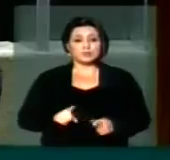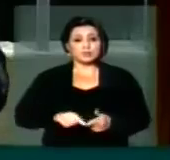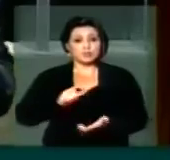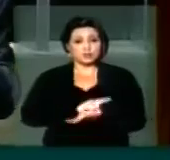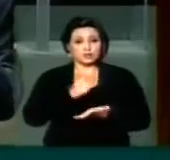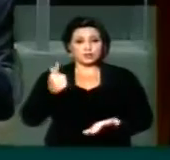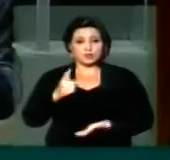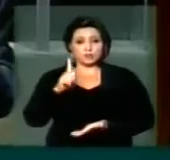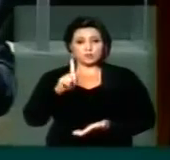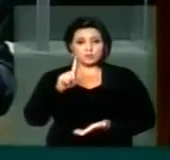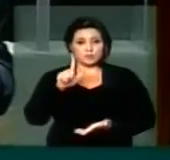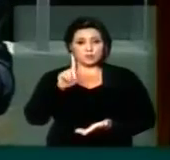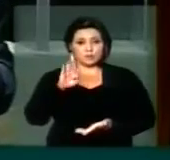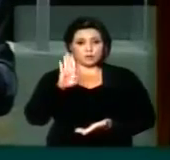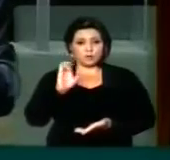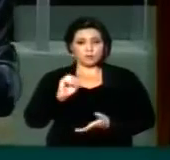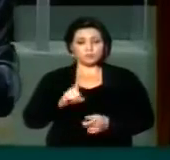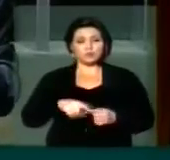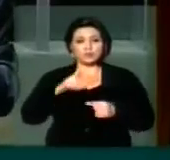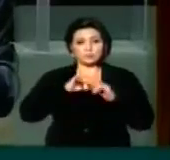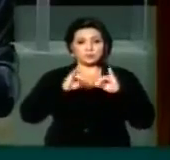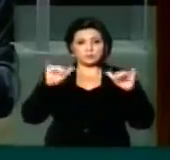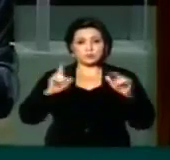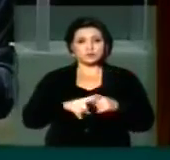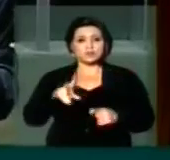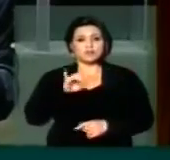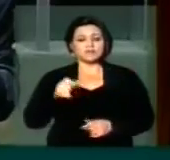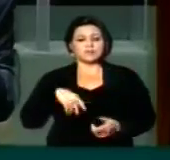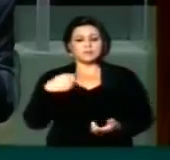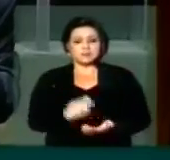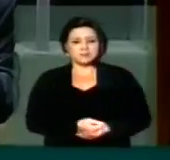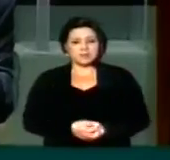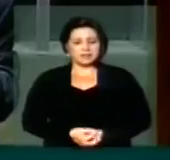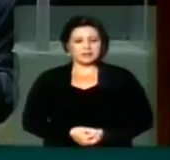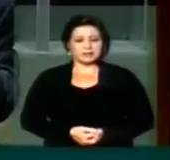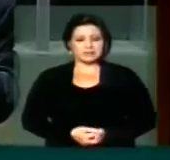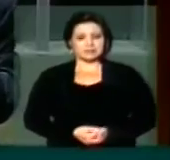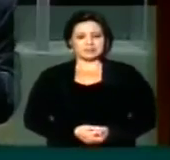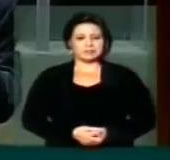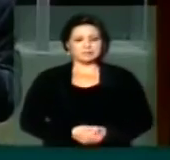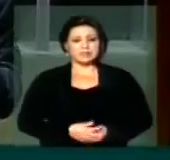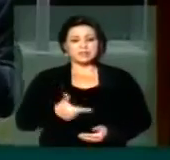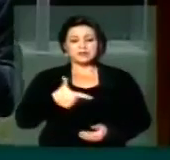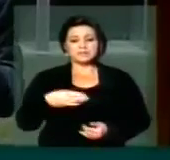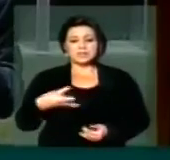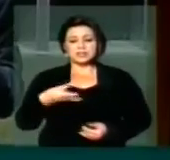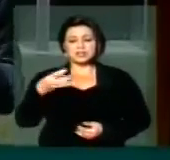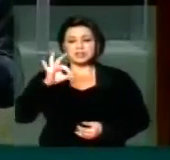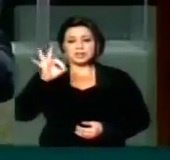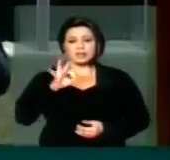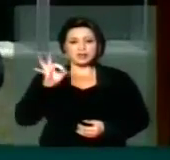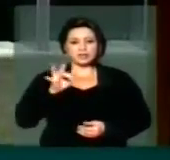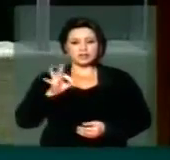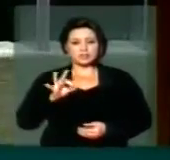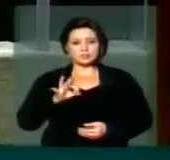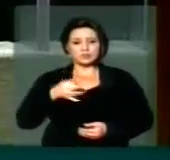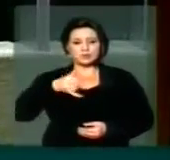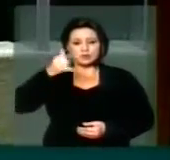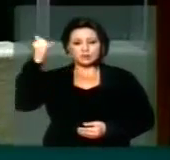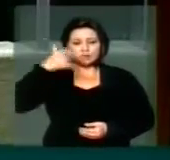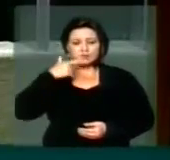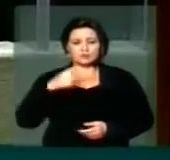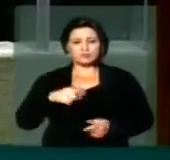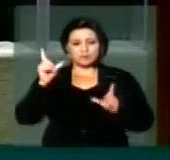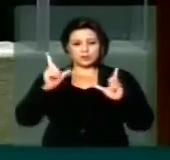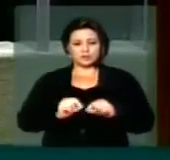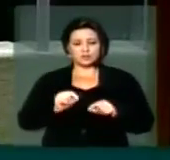dessa semana, colocou que nós vamos pagar 23% só de juros e amortizações, que na